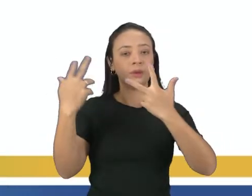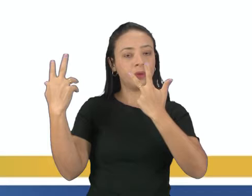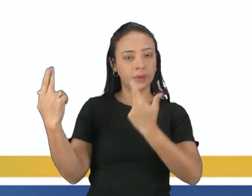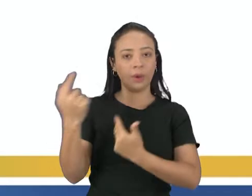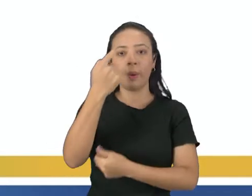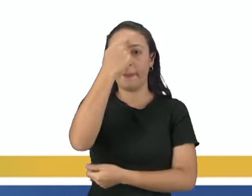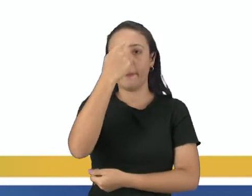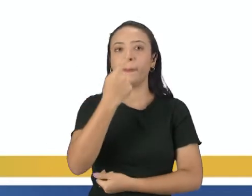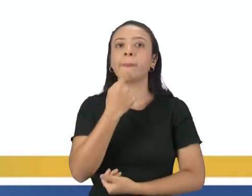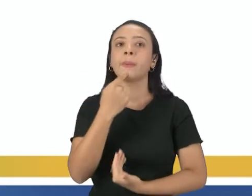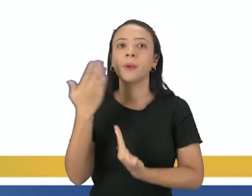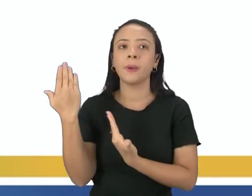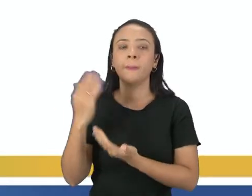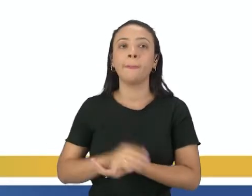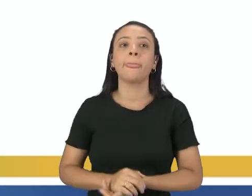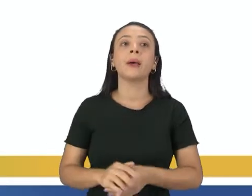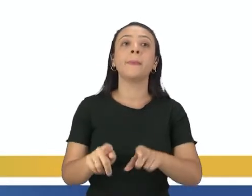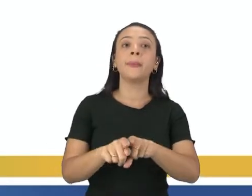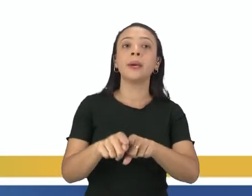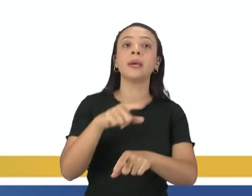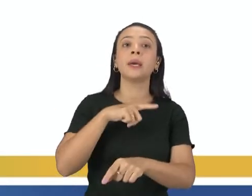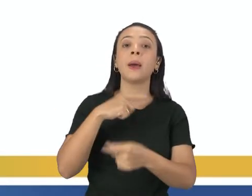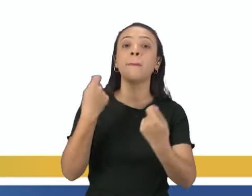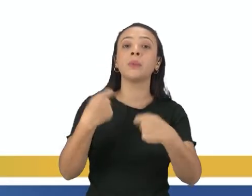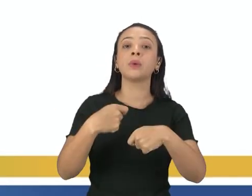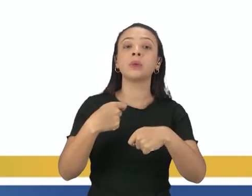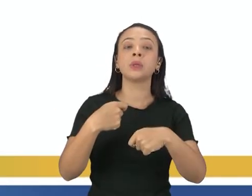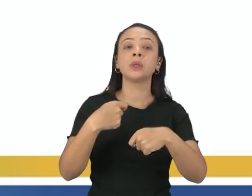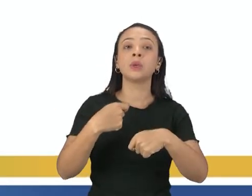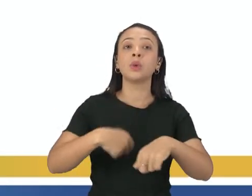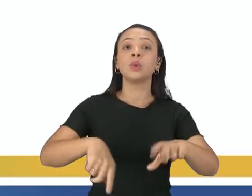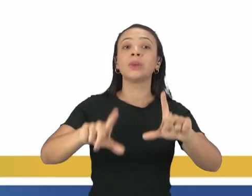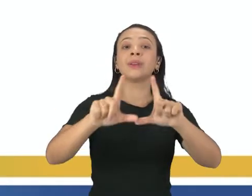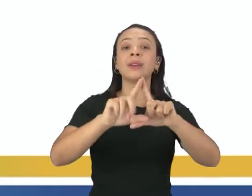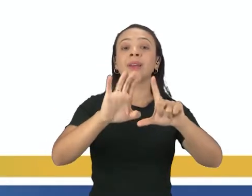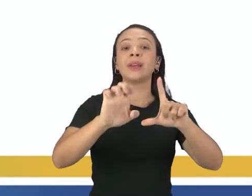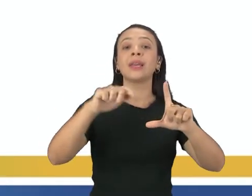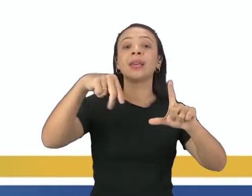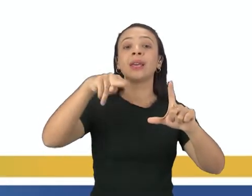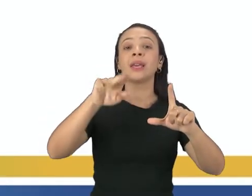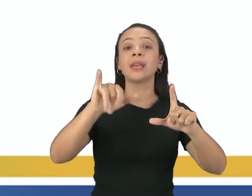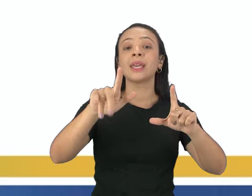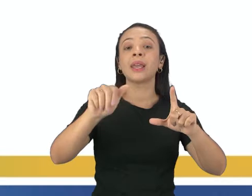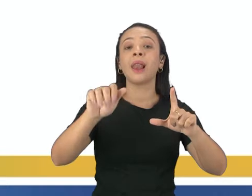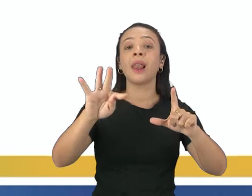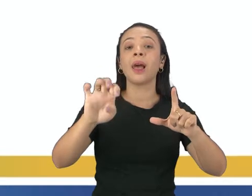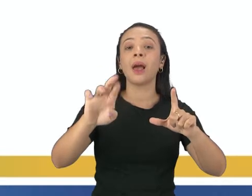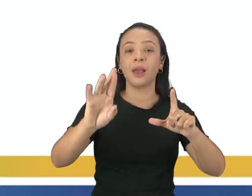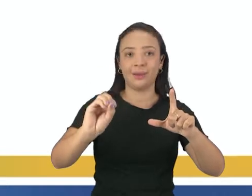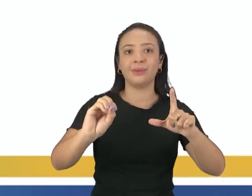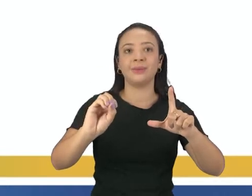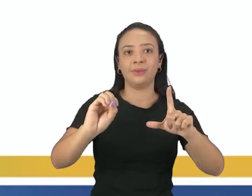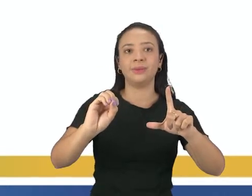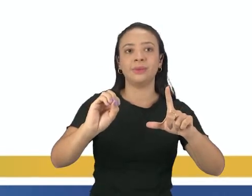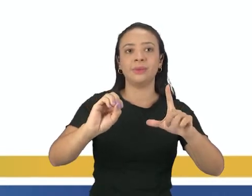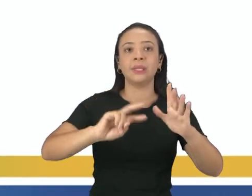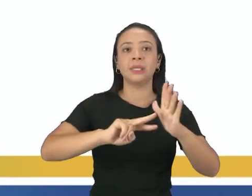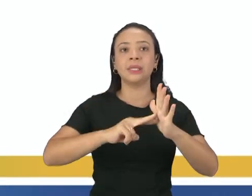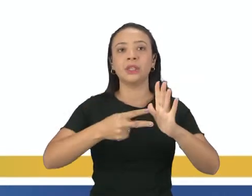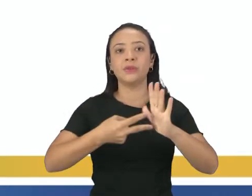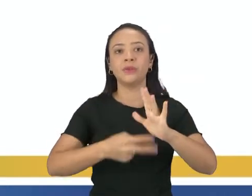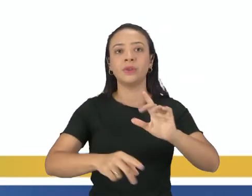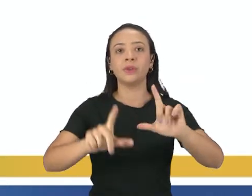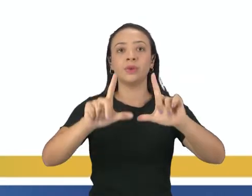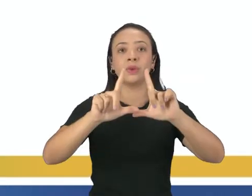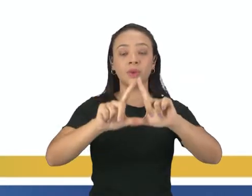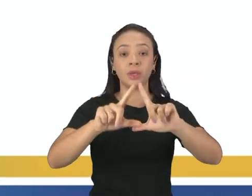figura. Ou podemos também ter um triângulo que chamamos de triângulo equilátero, né? Que é